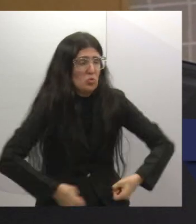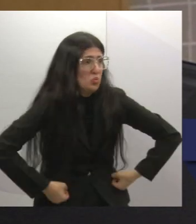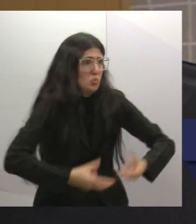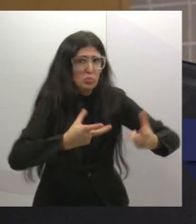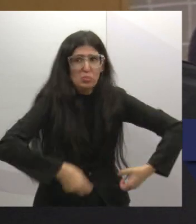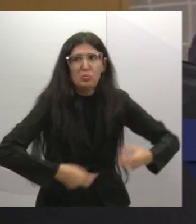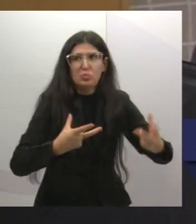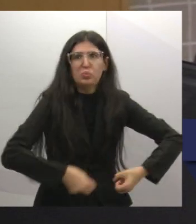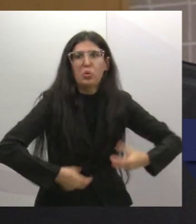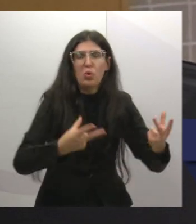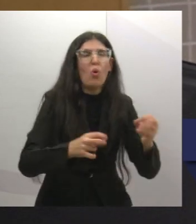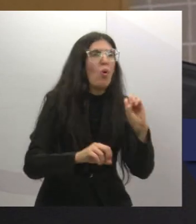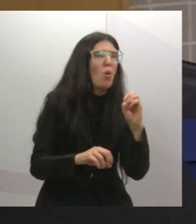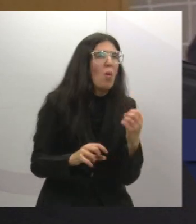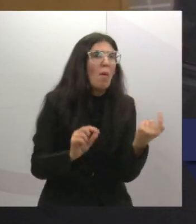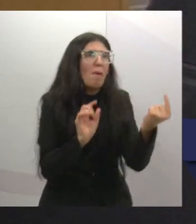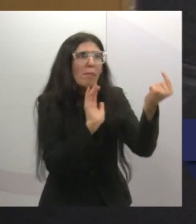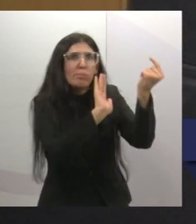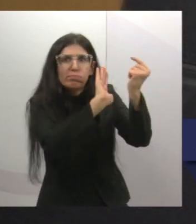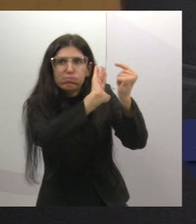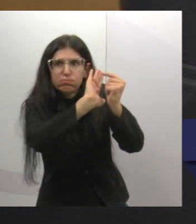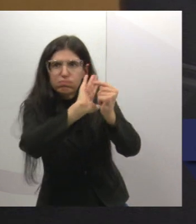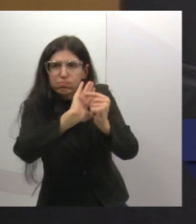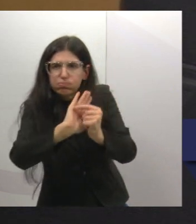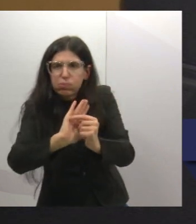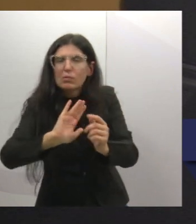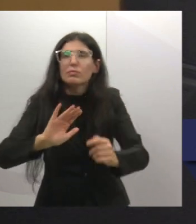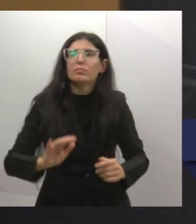ocorrendo, para ter o equilíbrio.